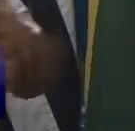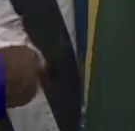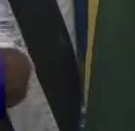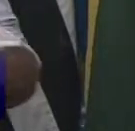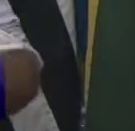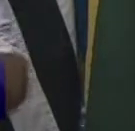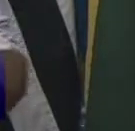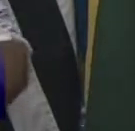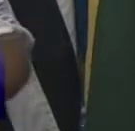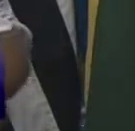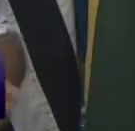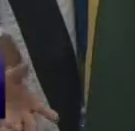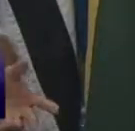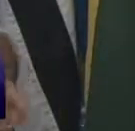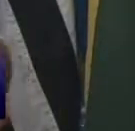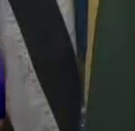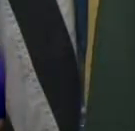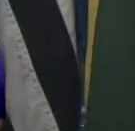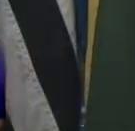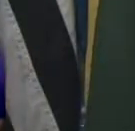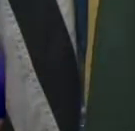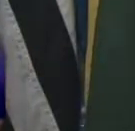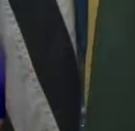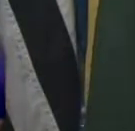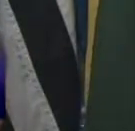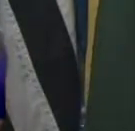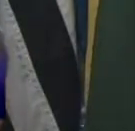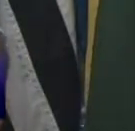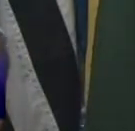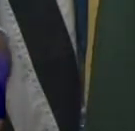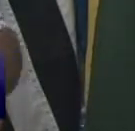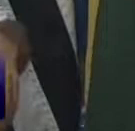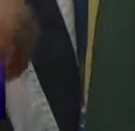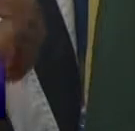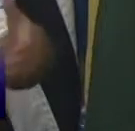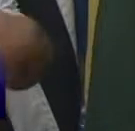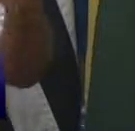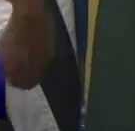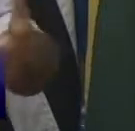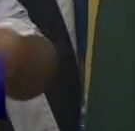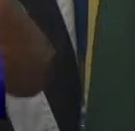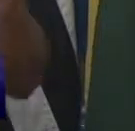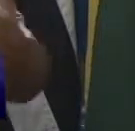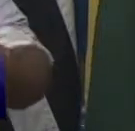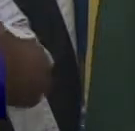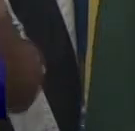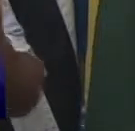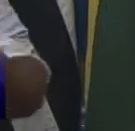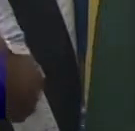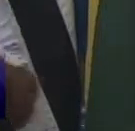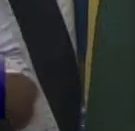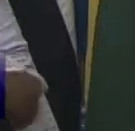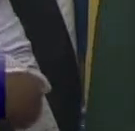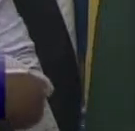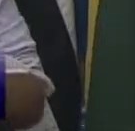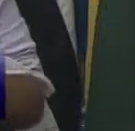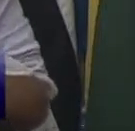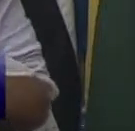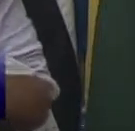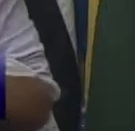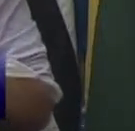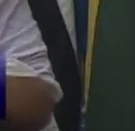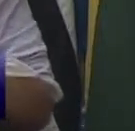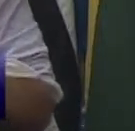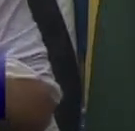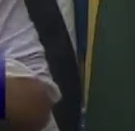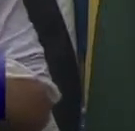os praticantes desse esporte também têm notado, que as pessoas que estão se envolvendo e praticando basquete têm aumentado